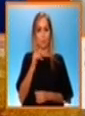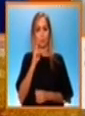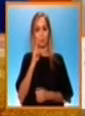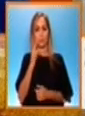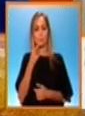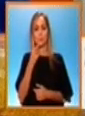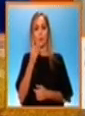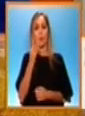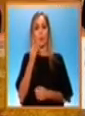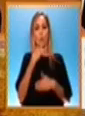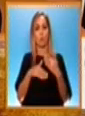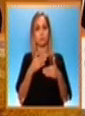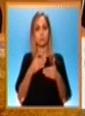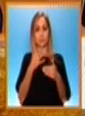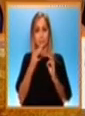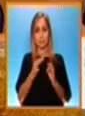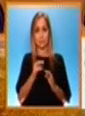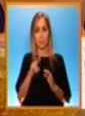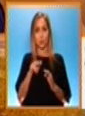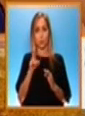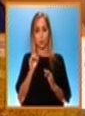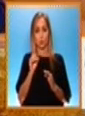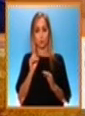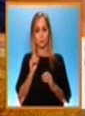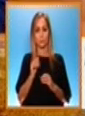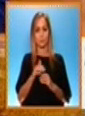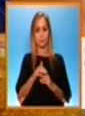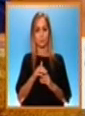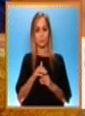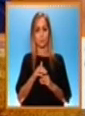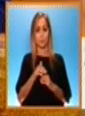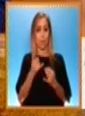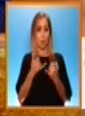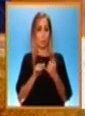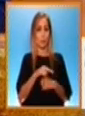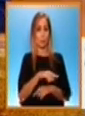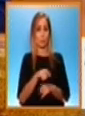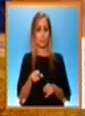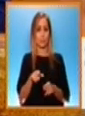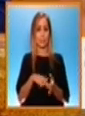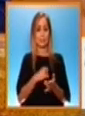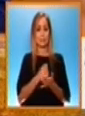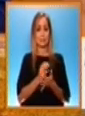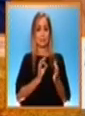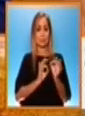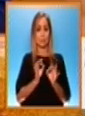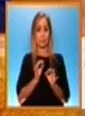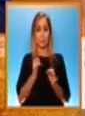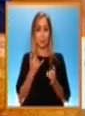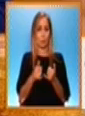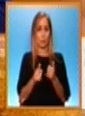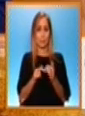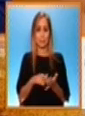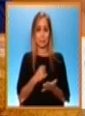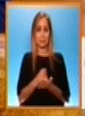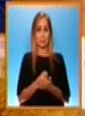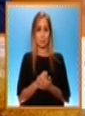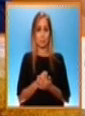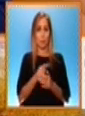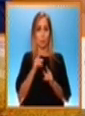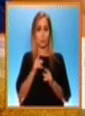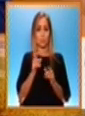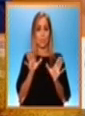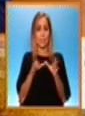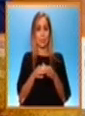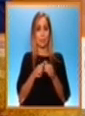pessoas percebam como é que funciona isto, não é, Nuno? Como é que funciona? Que é um risco para vocês. Sempre que montam um espetáculo novo, é um risco. É um risco para vocês e para as